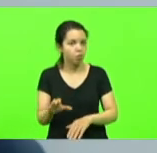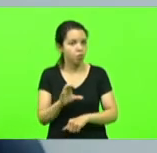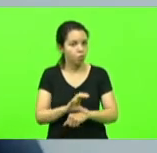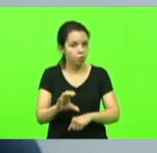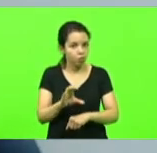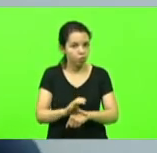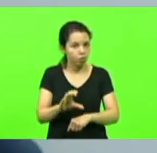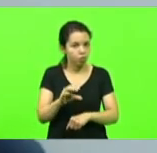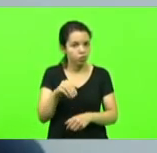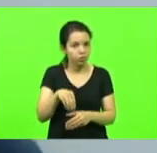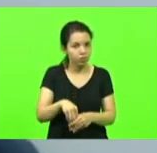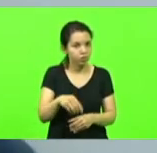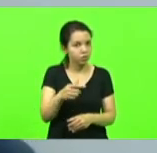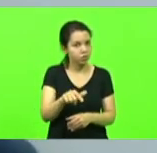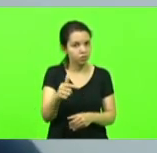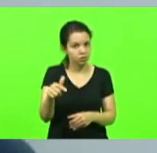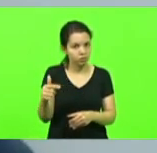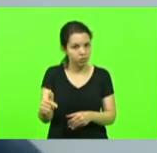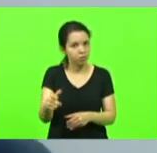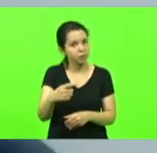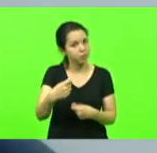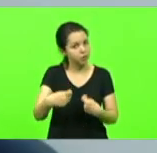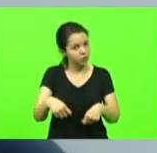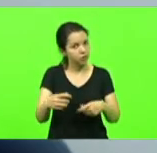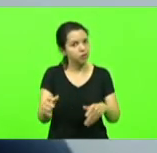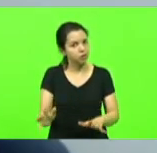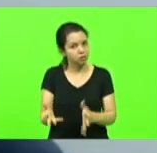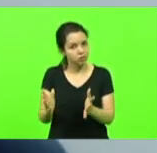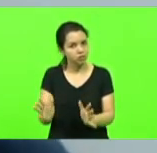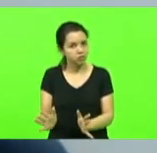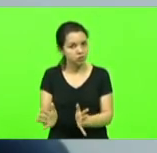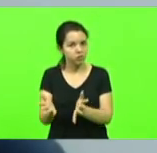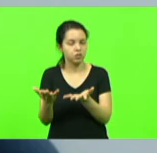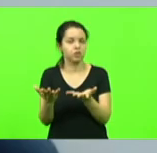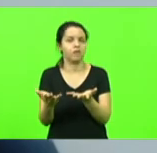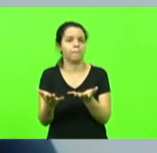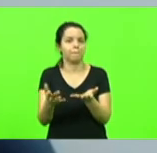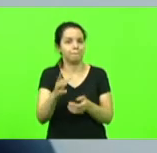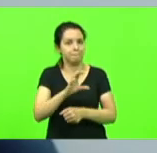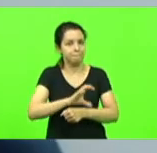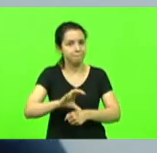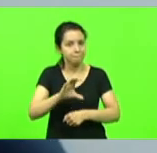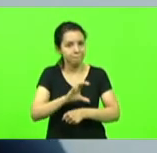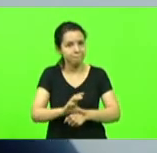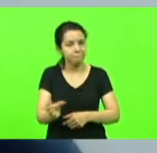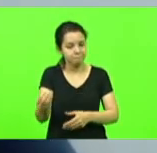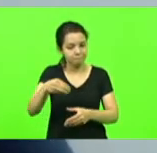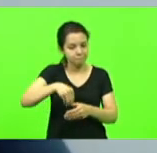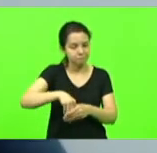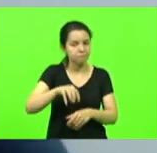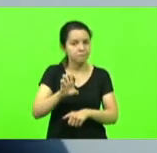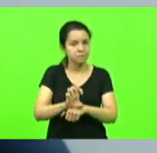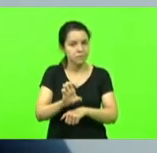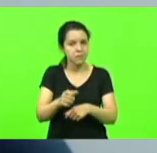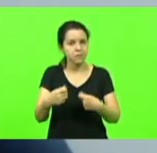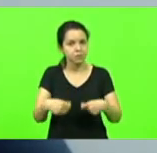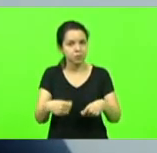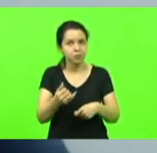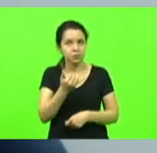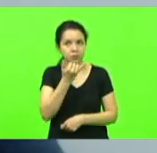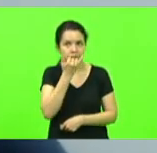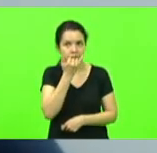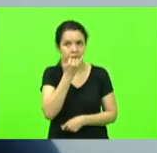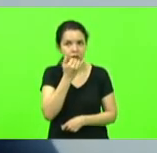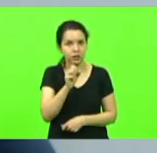Estado, precisávamos fazer esse incentivo, né, para que tivesse o curso aqui dentro. Me perdoem se de